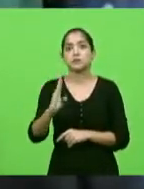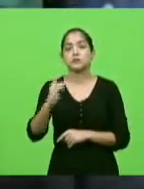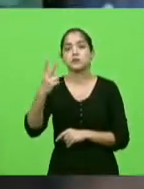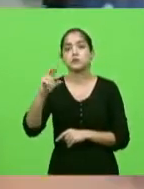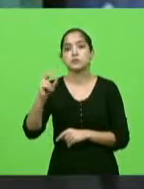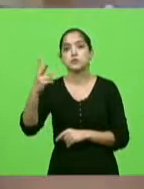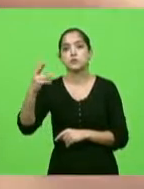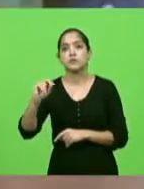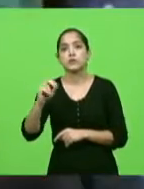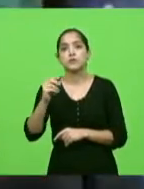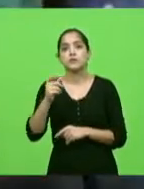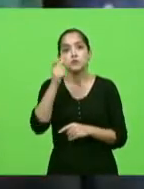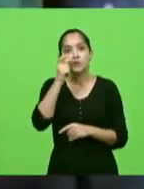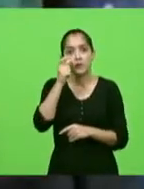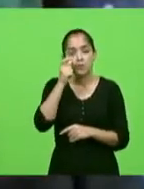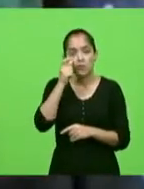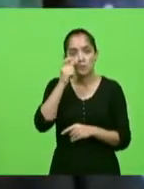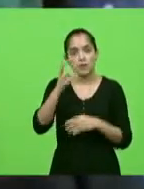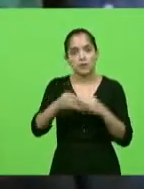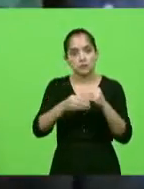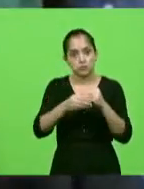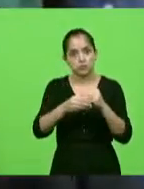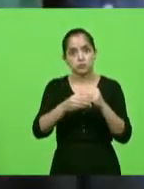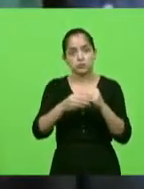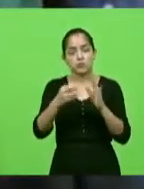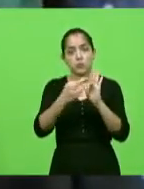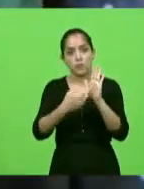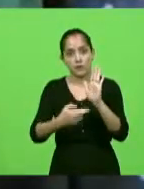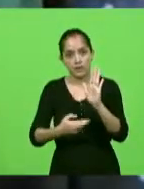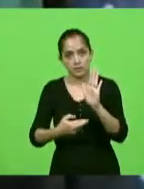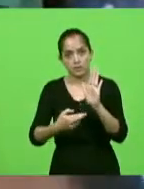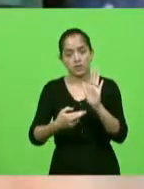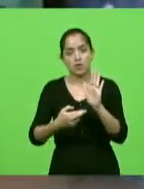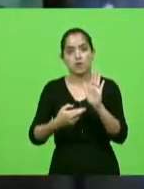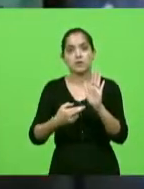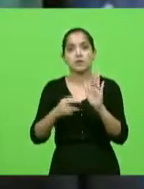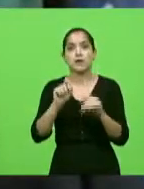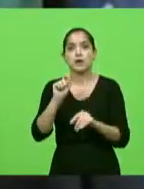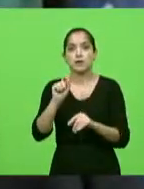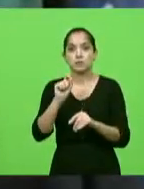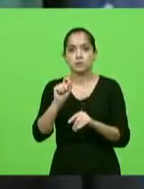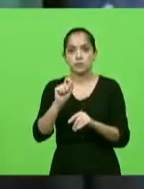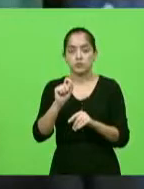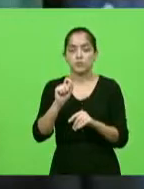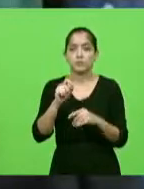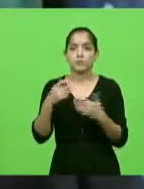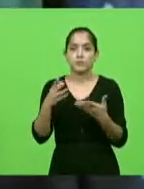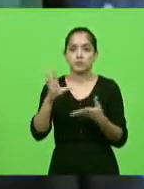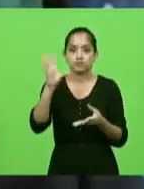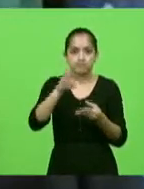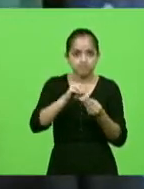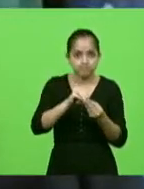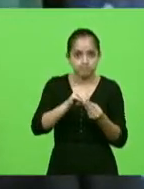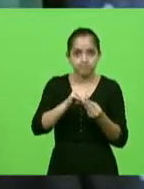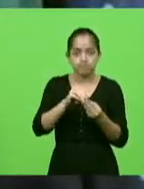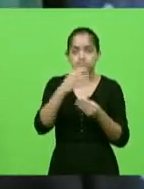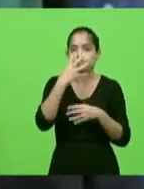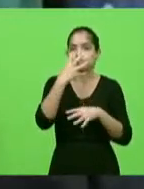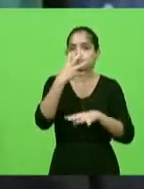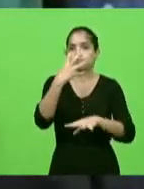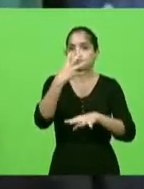168/2020, que acompanha o presente relatório, refere que, abre aspas, com relação ao episódio supramencionado dos